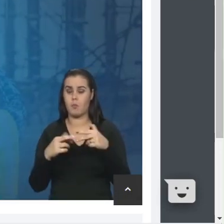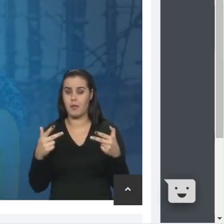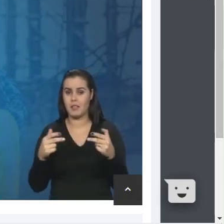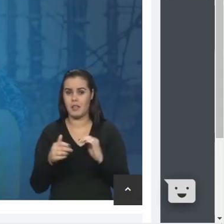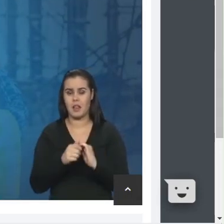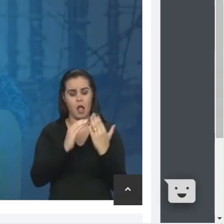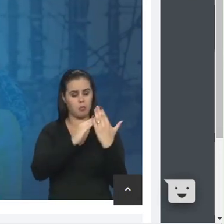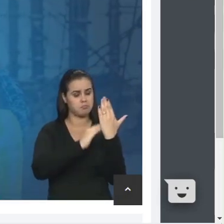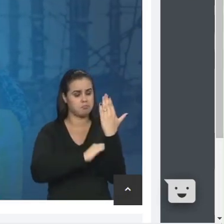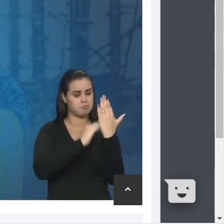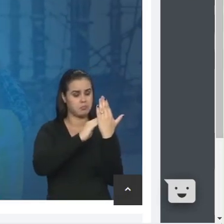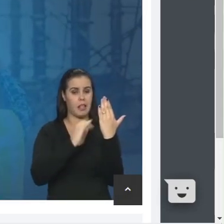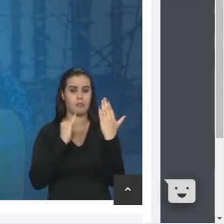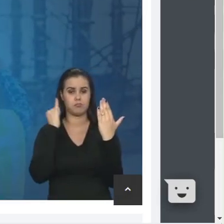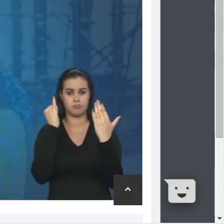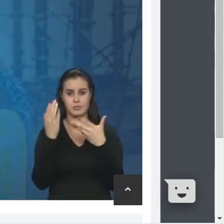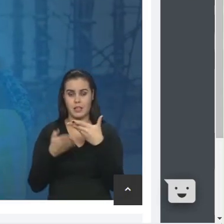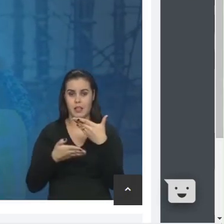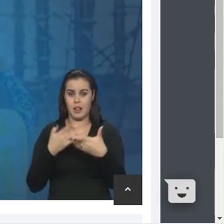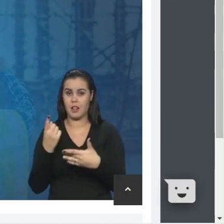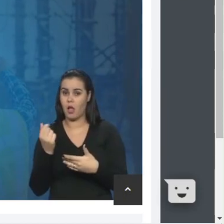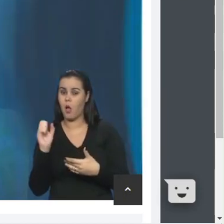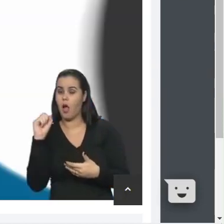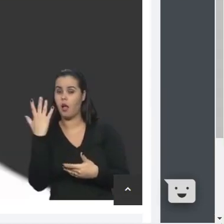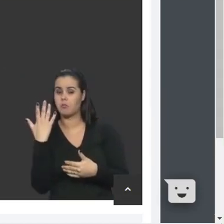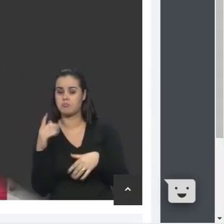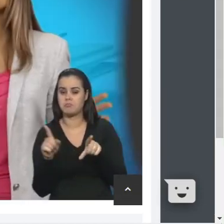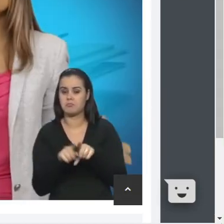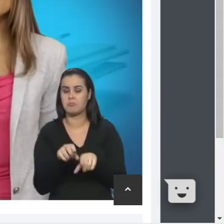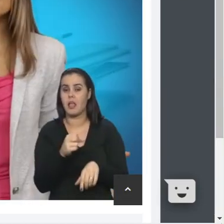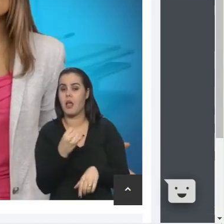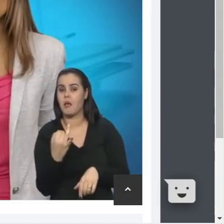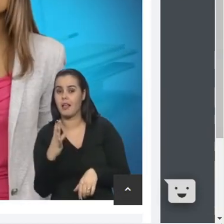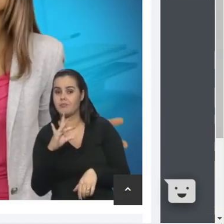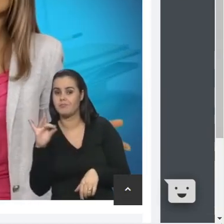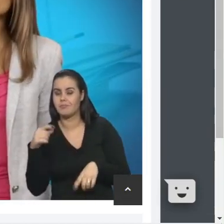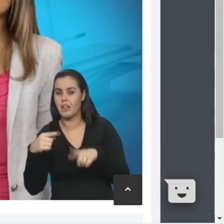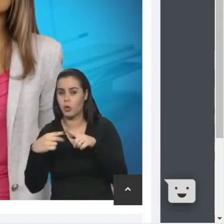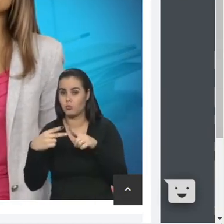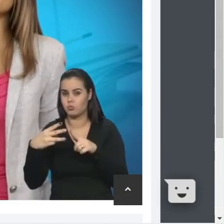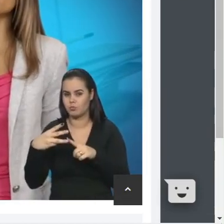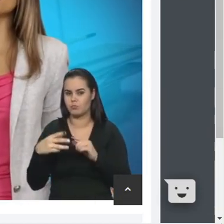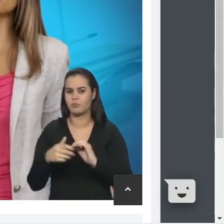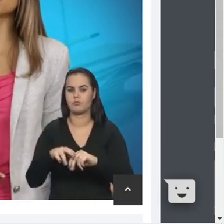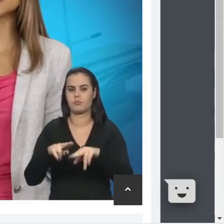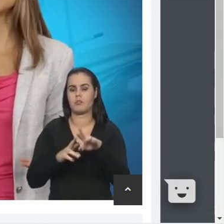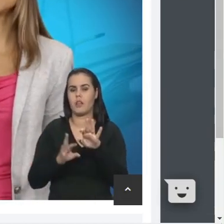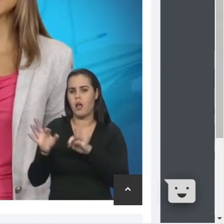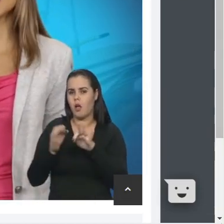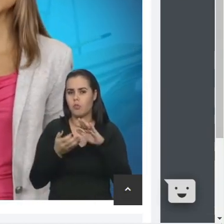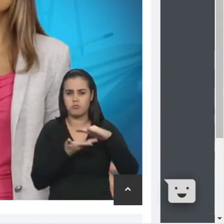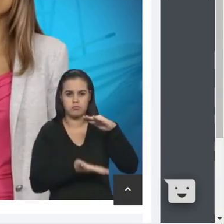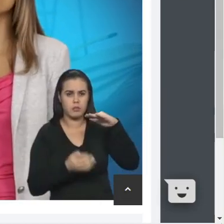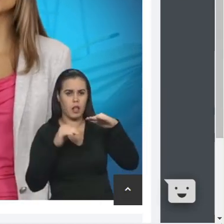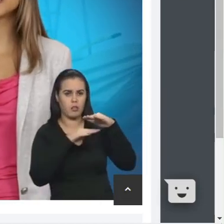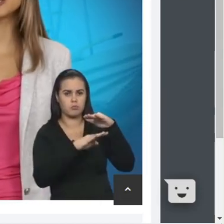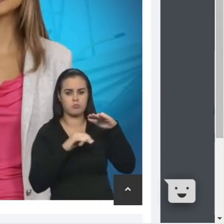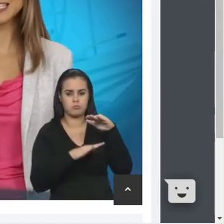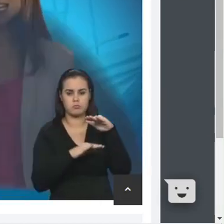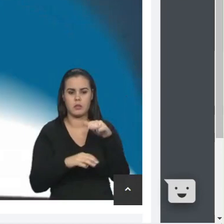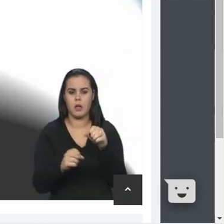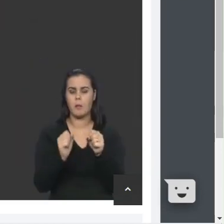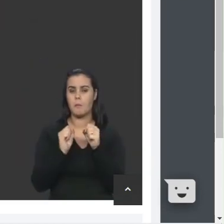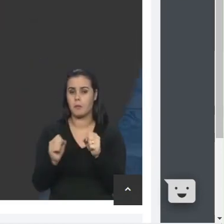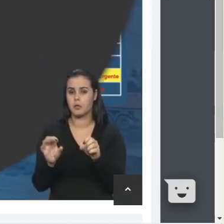relação ao preço e à quantidade de cada um dos 3 tipos. O controle de estoque pode ainda seguir o modelo simplificado ou o